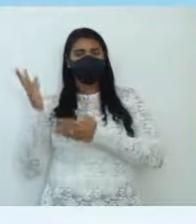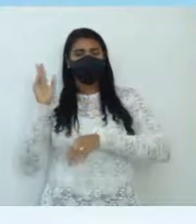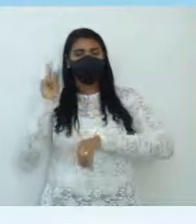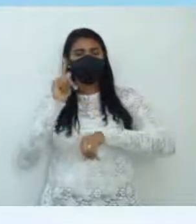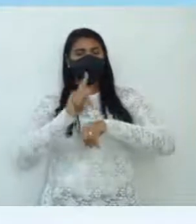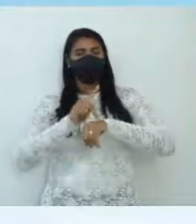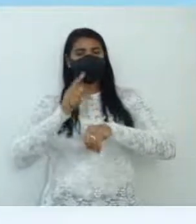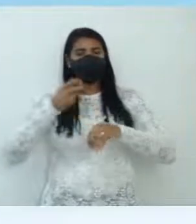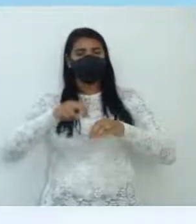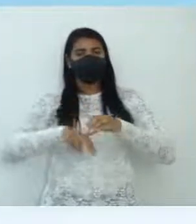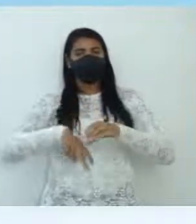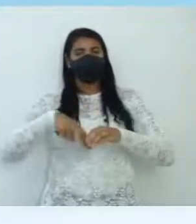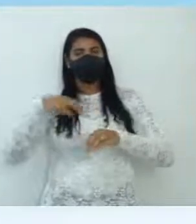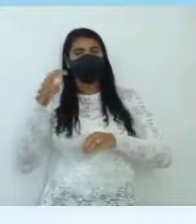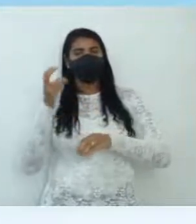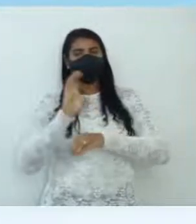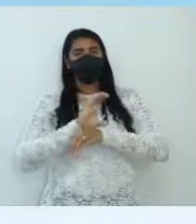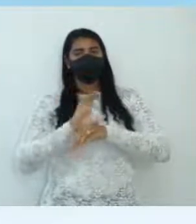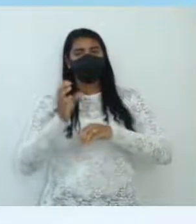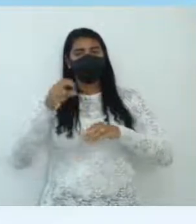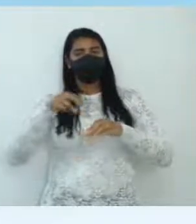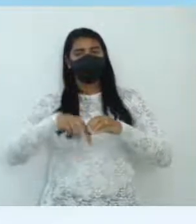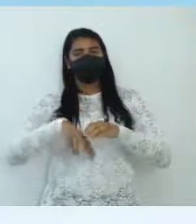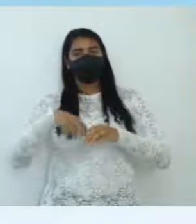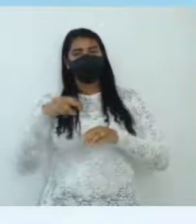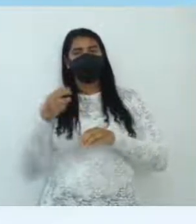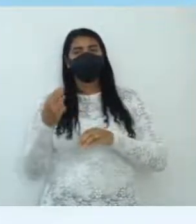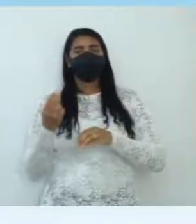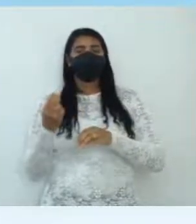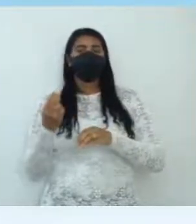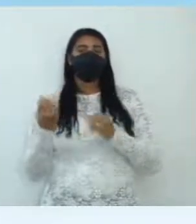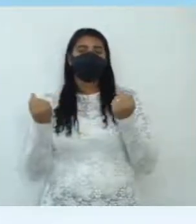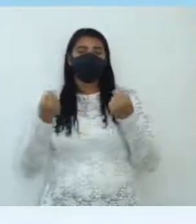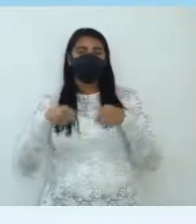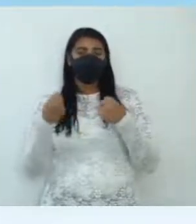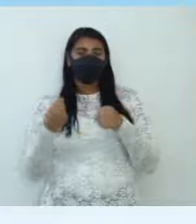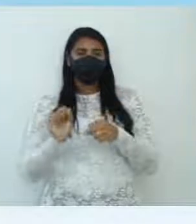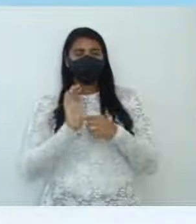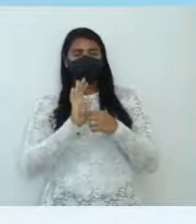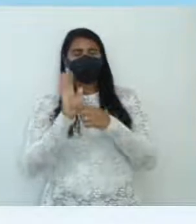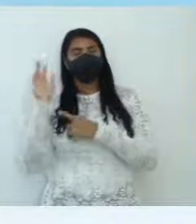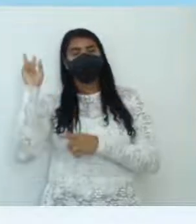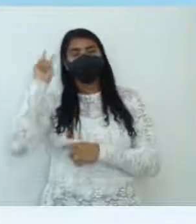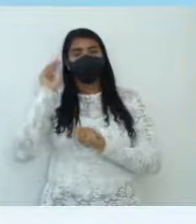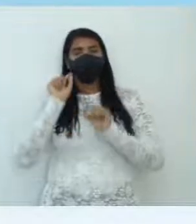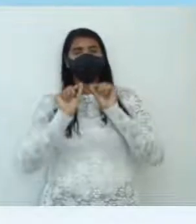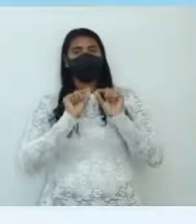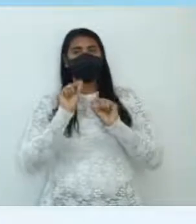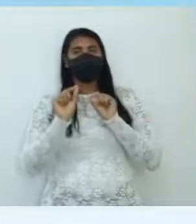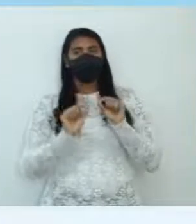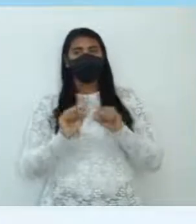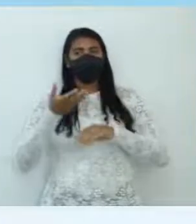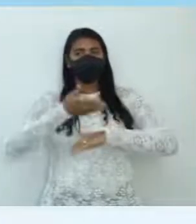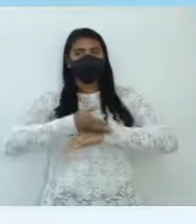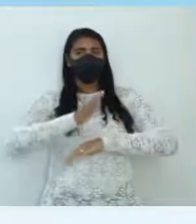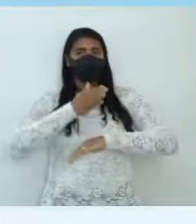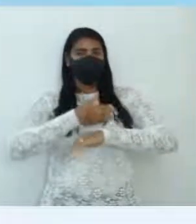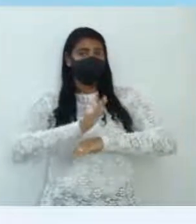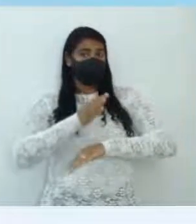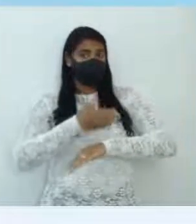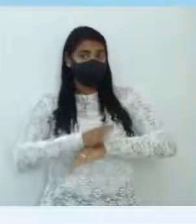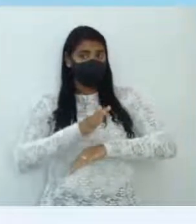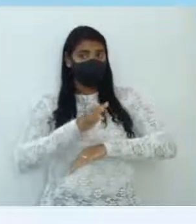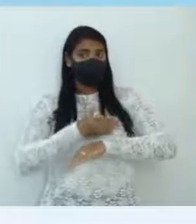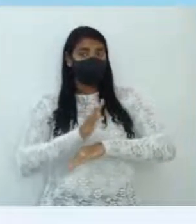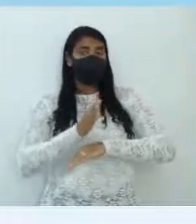e o carvão mineral. No entanto, é preciso ressaltar que essa prática